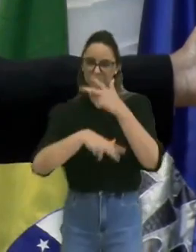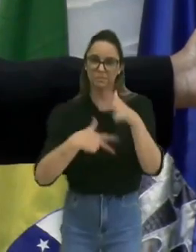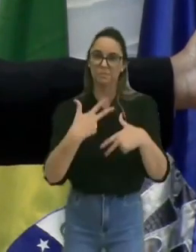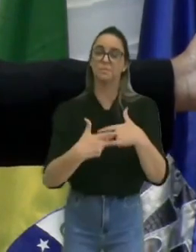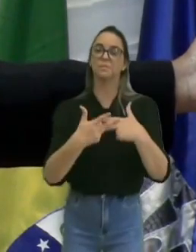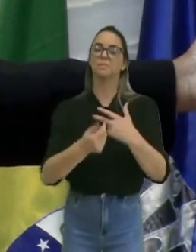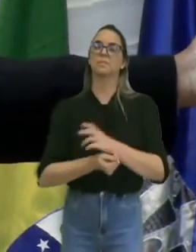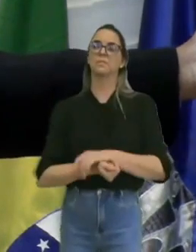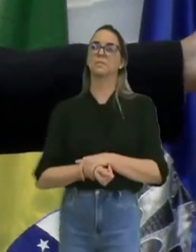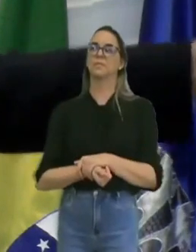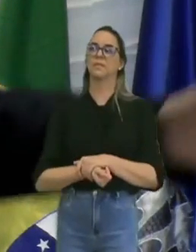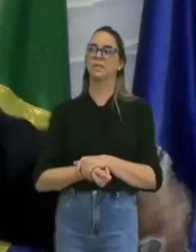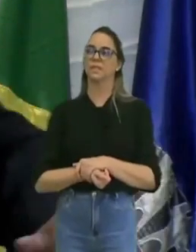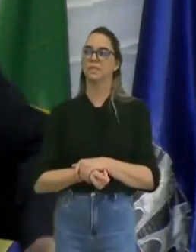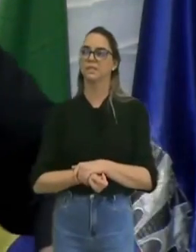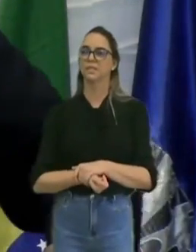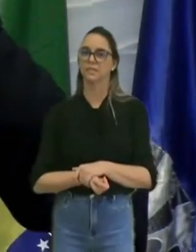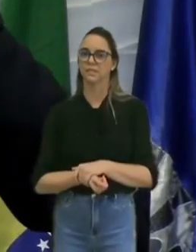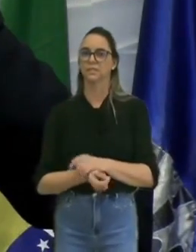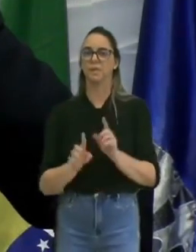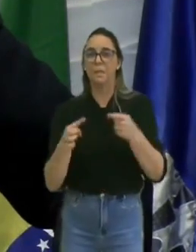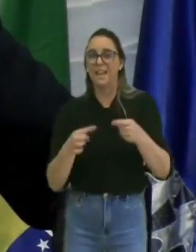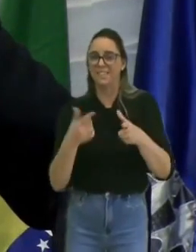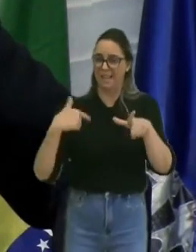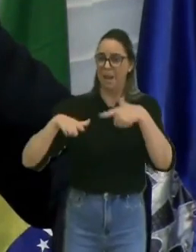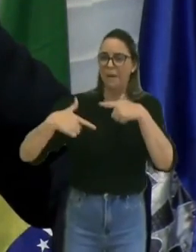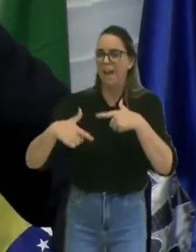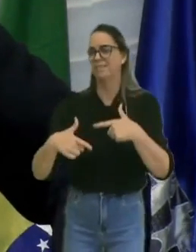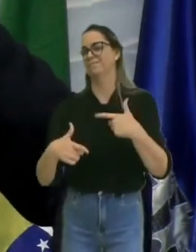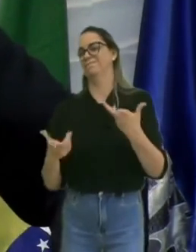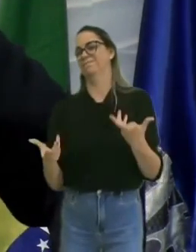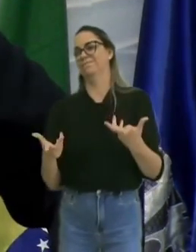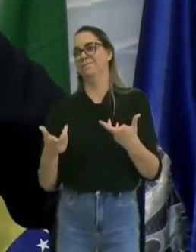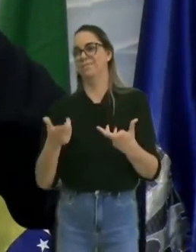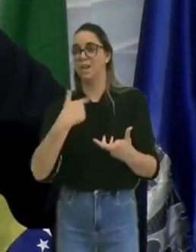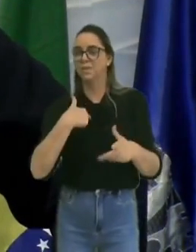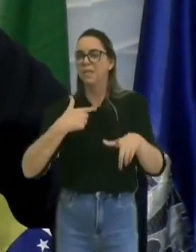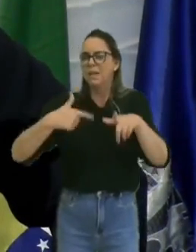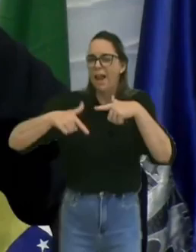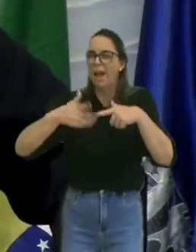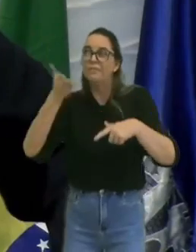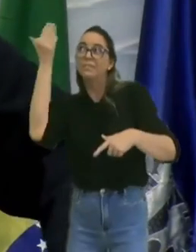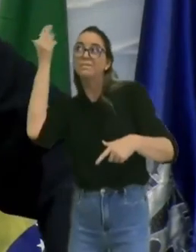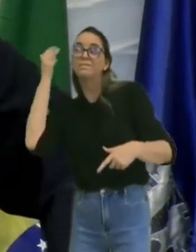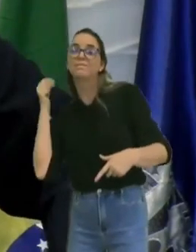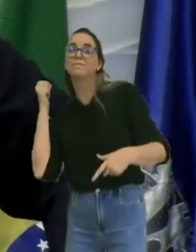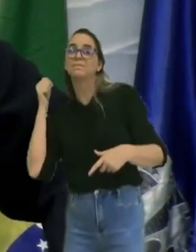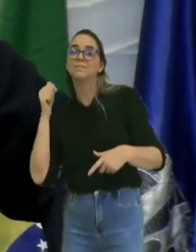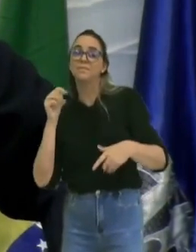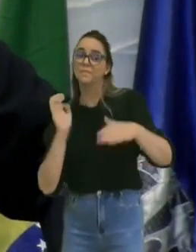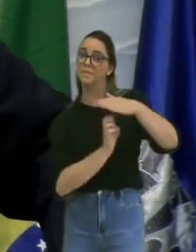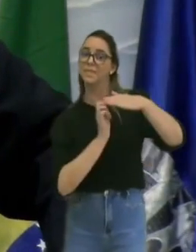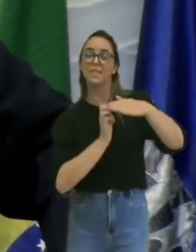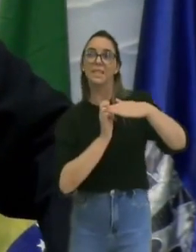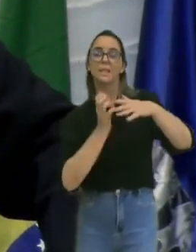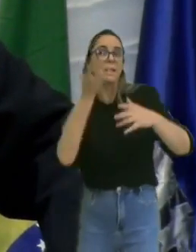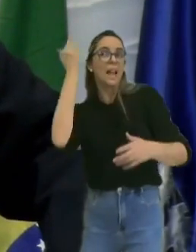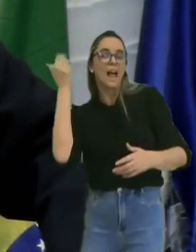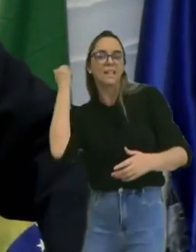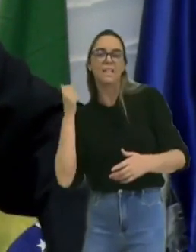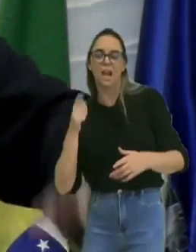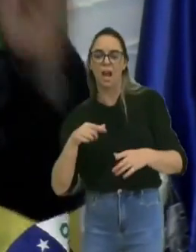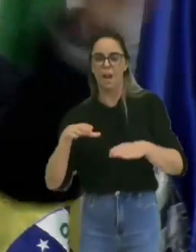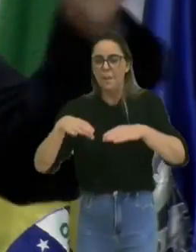Saruê. Mas o cabo tem que trabalhar. Que eu trabalhava lá. Saia com a minha motinha velha. Tá